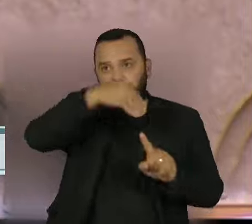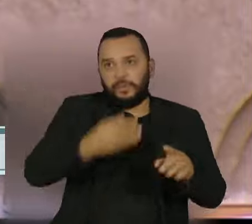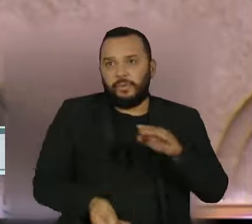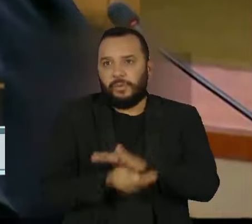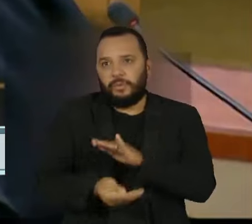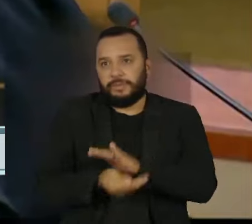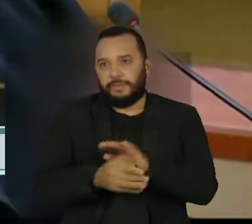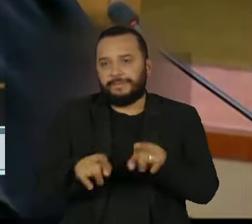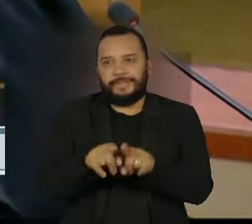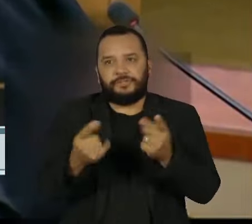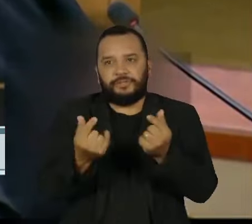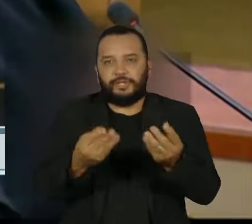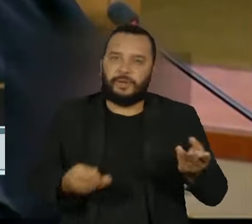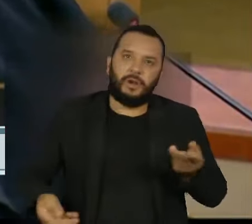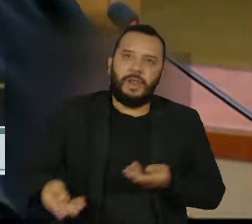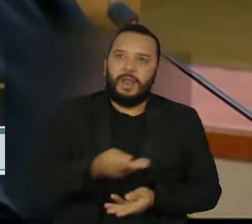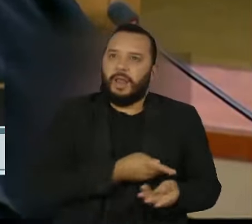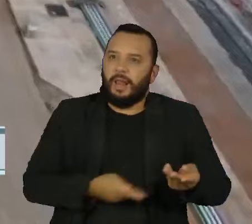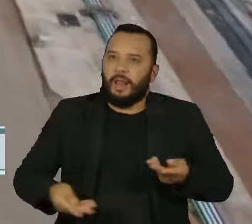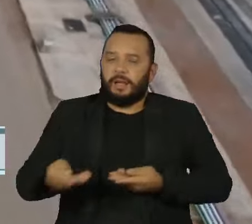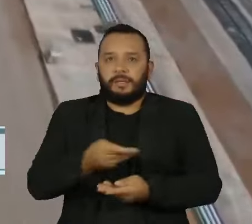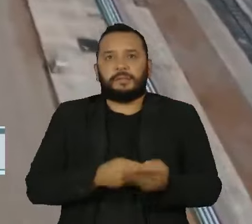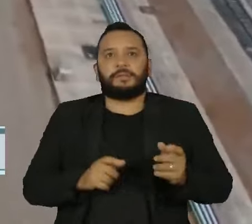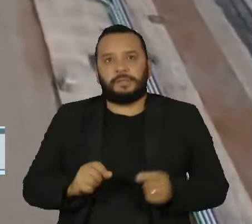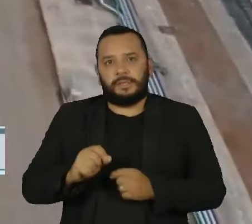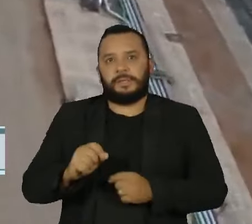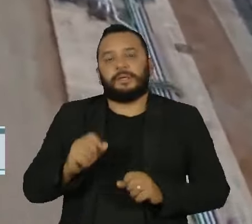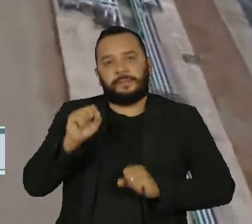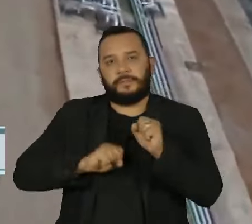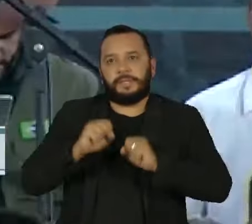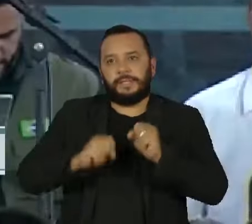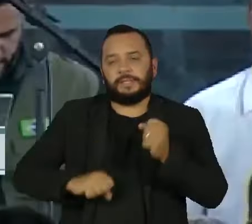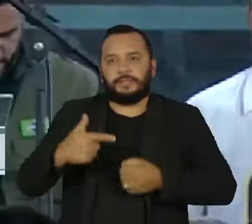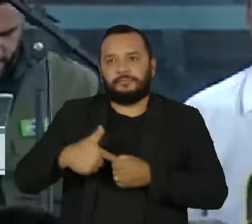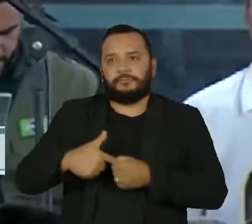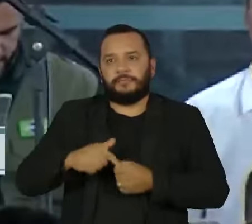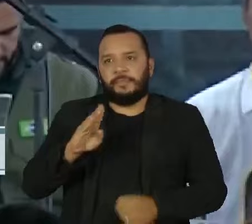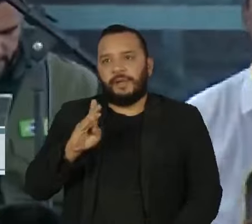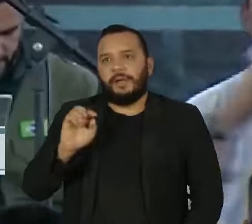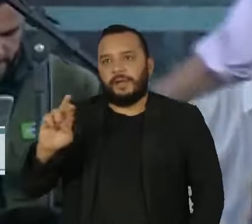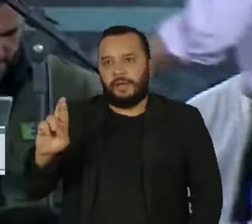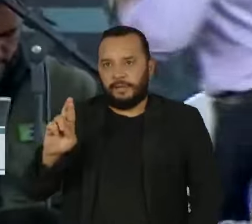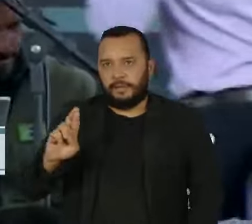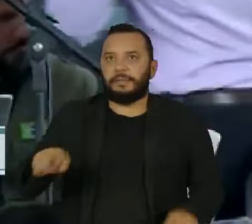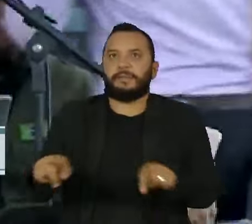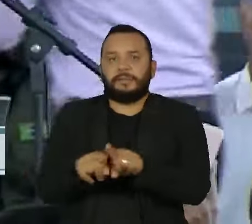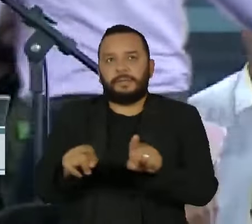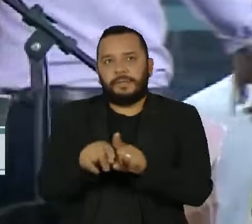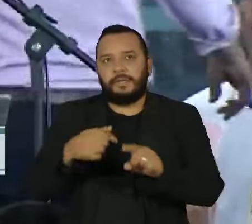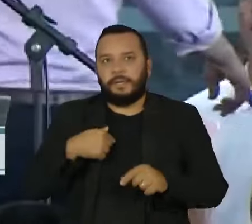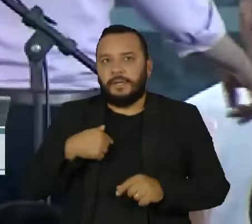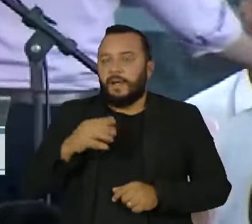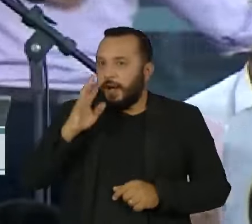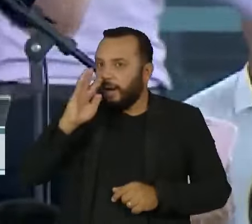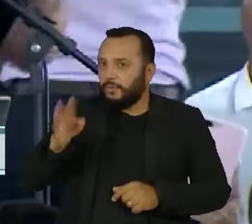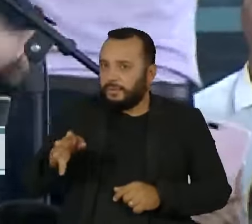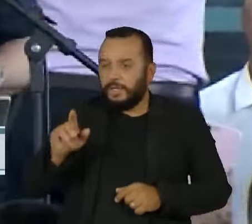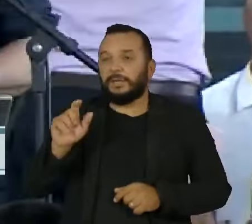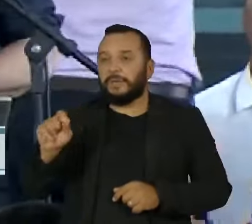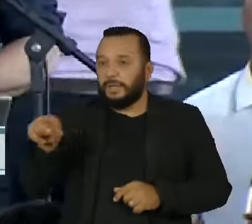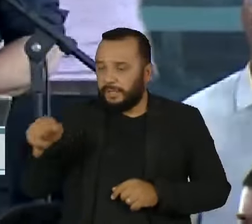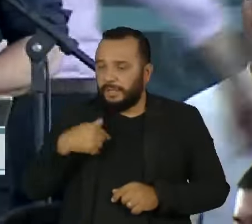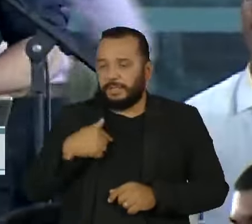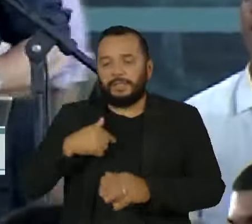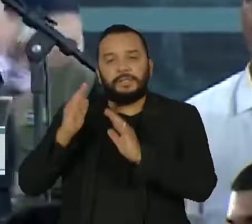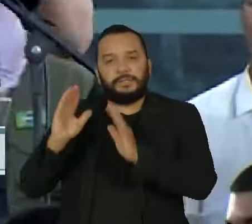lavagem de dinheiro num esquema envolvendo a BR Distribuidora ele foi acusado de receber propina por influenciar o comando